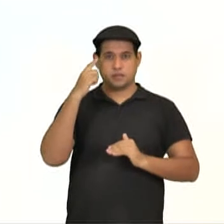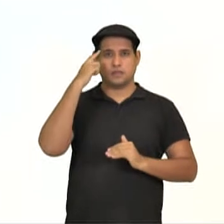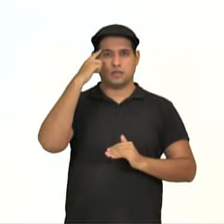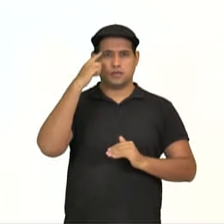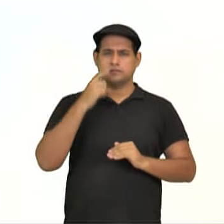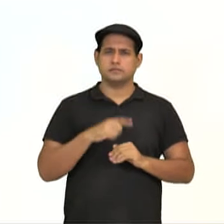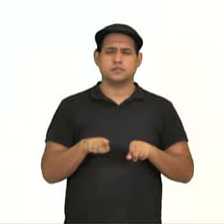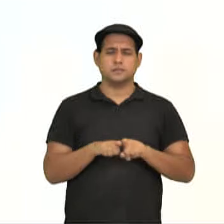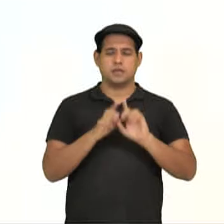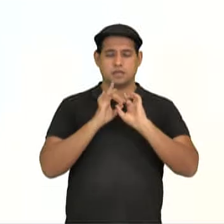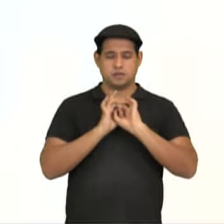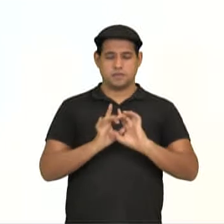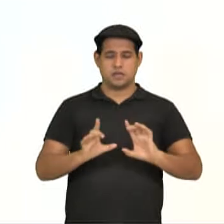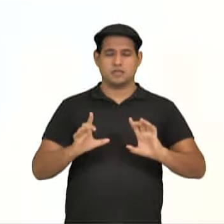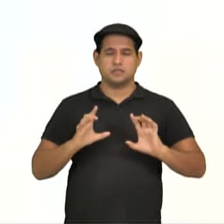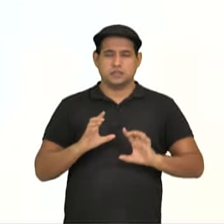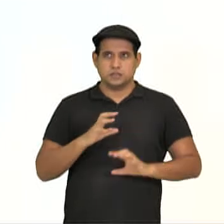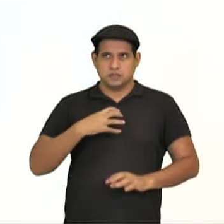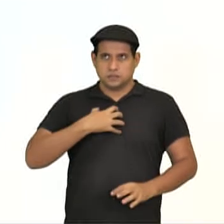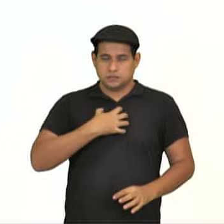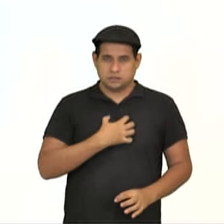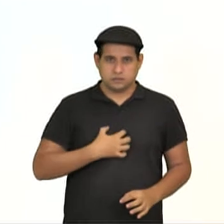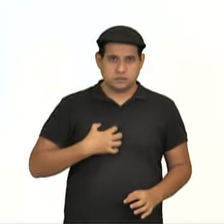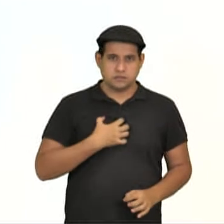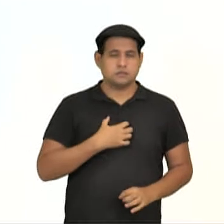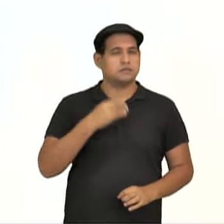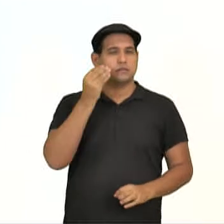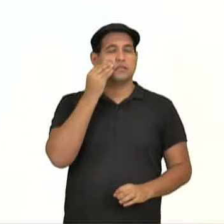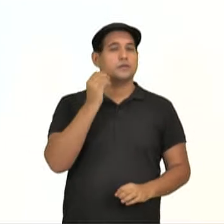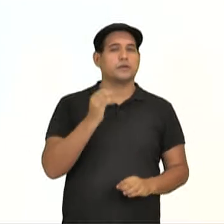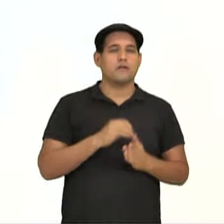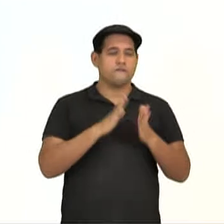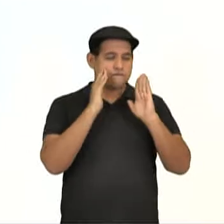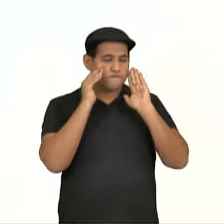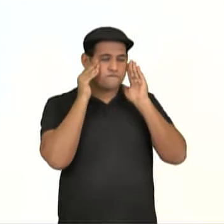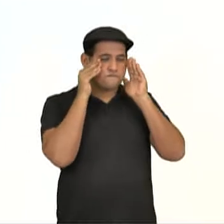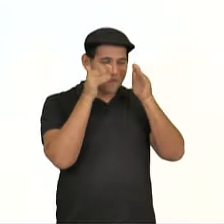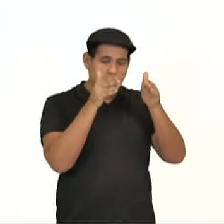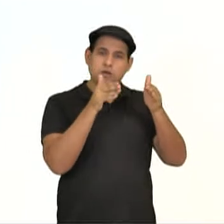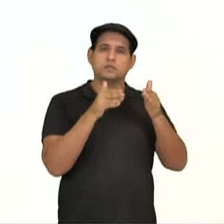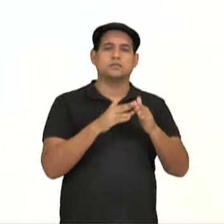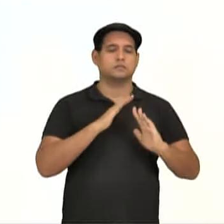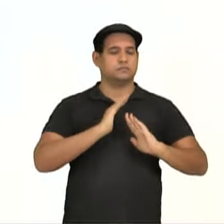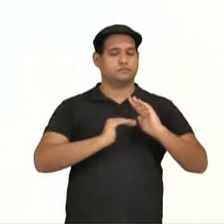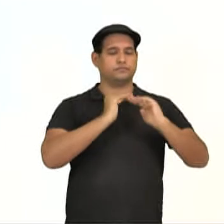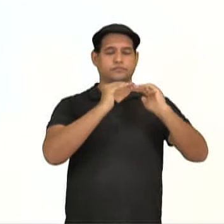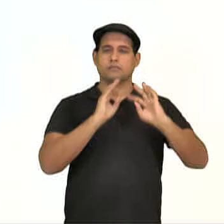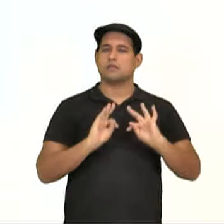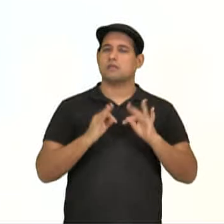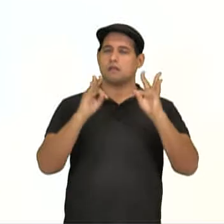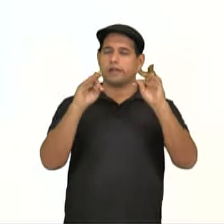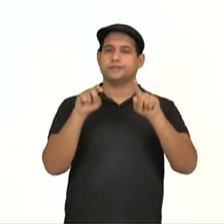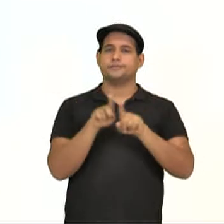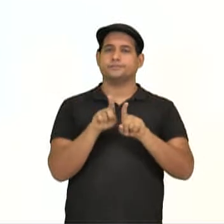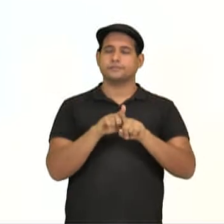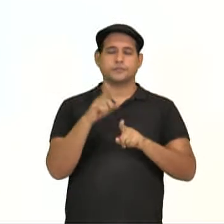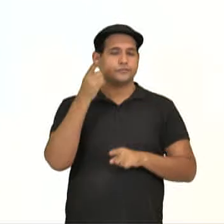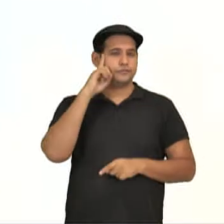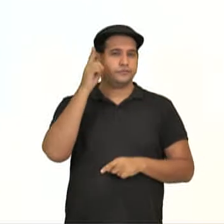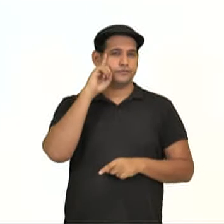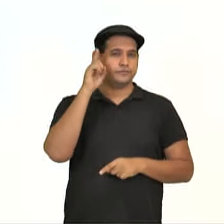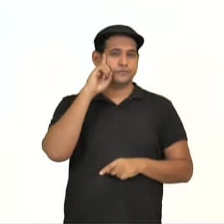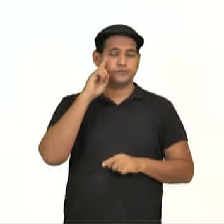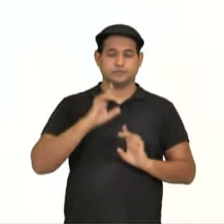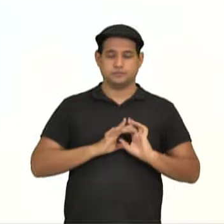se liberando de frustrações. Então, tentar, através da concentração, desenvolver técnicas ali diárias que